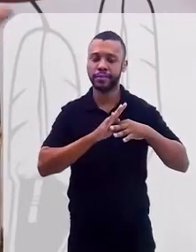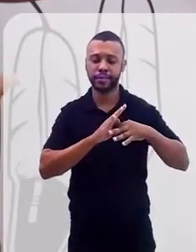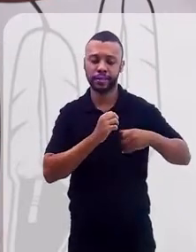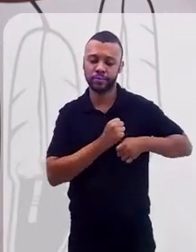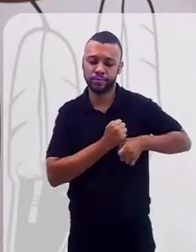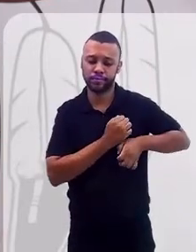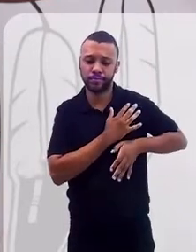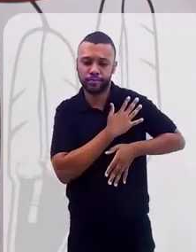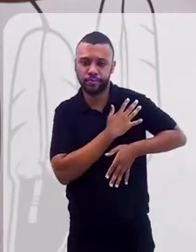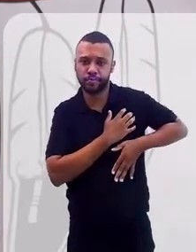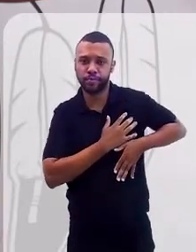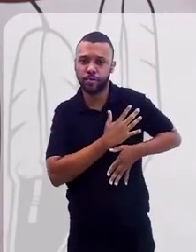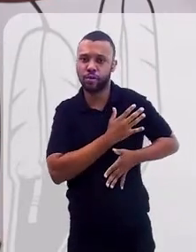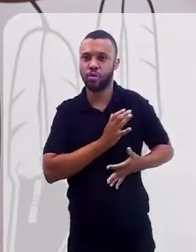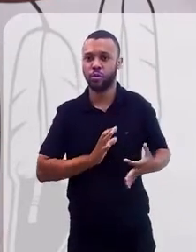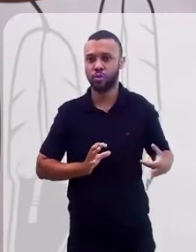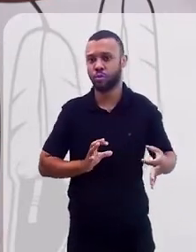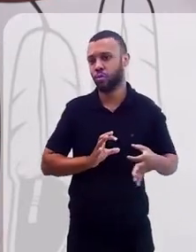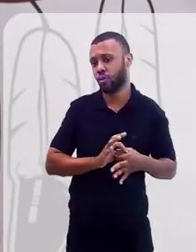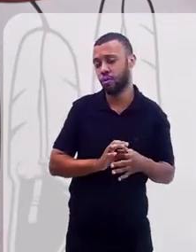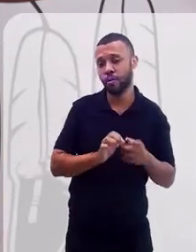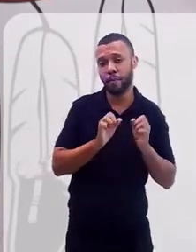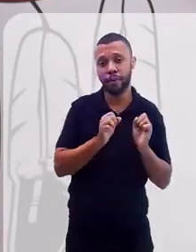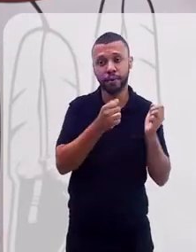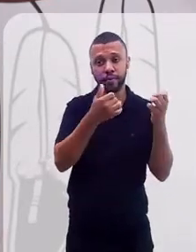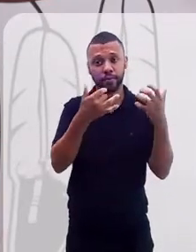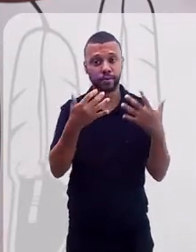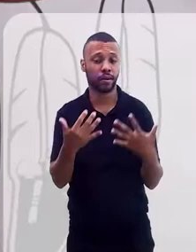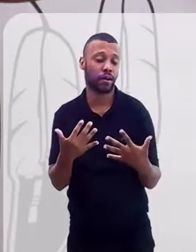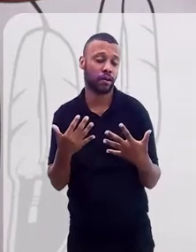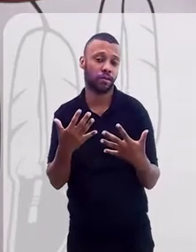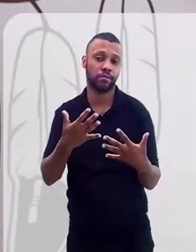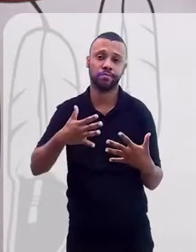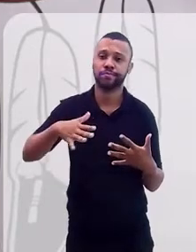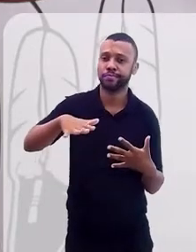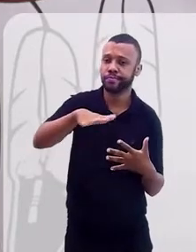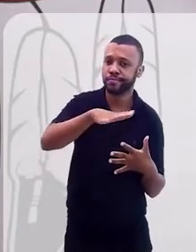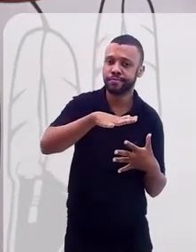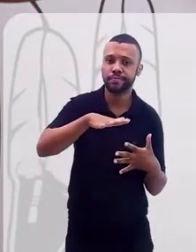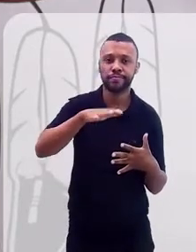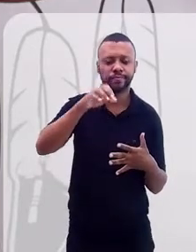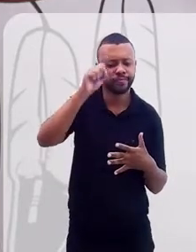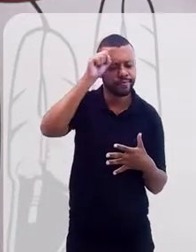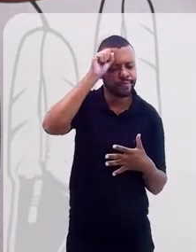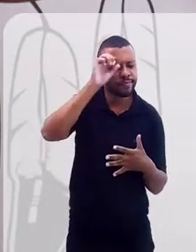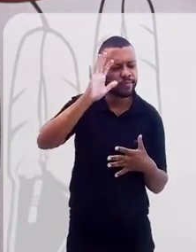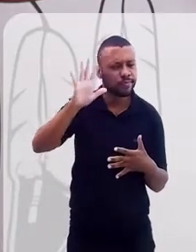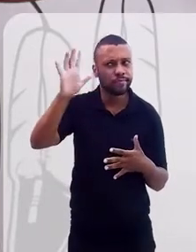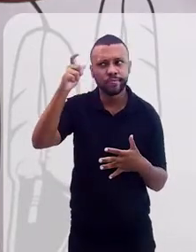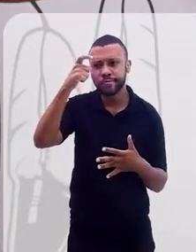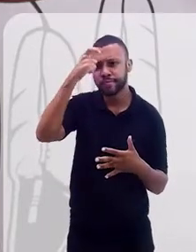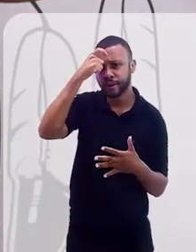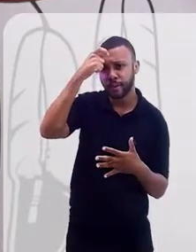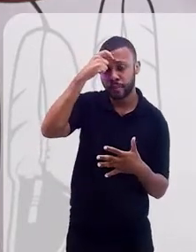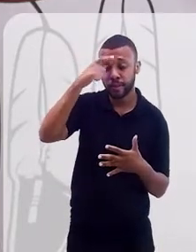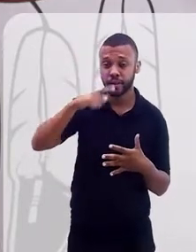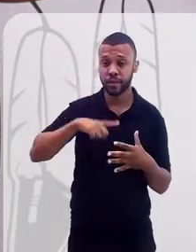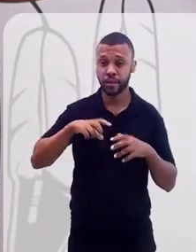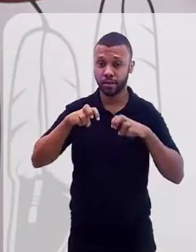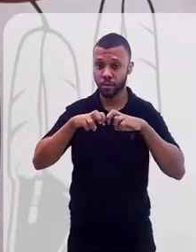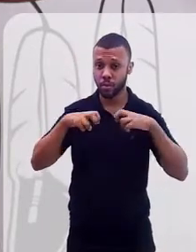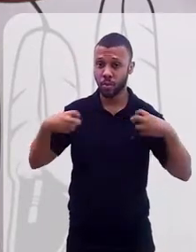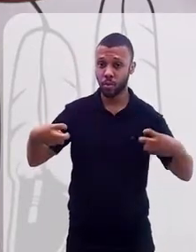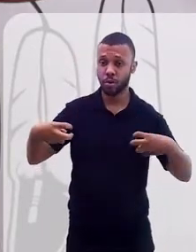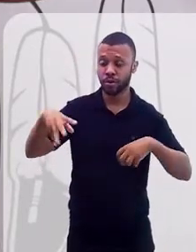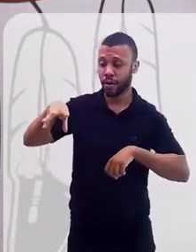coração, né? Então, eu posso muito bem estar falando a partir da mente, e quando eu estou numa roda